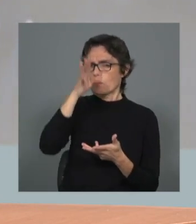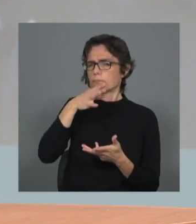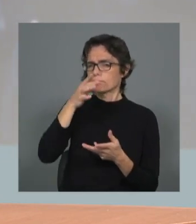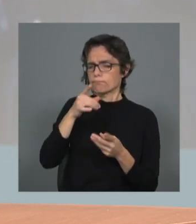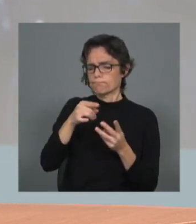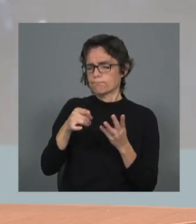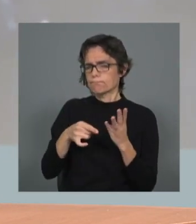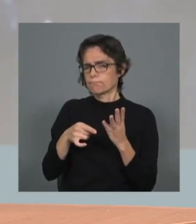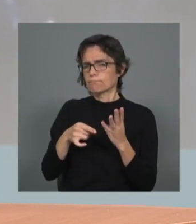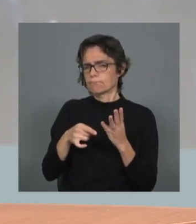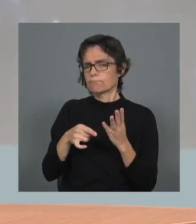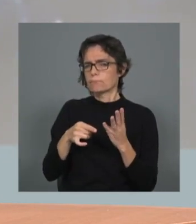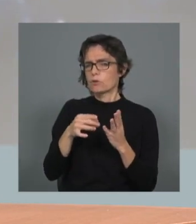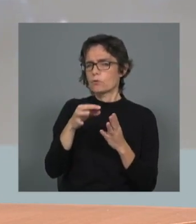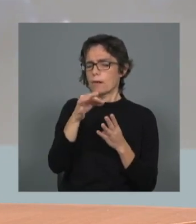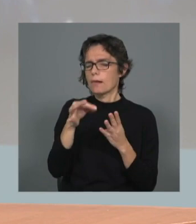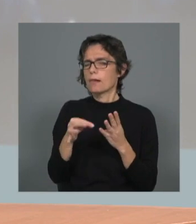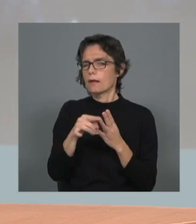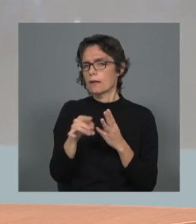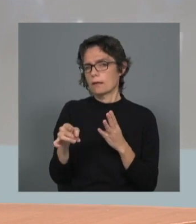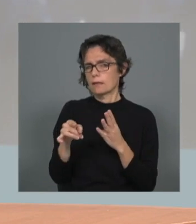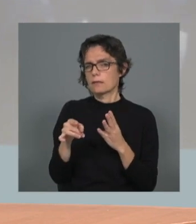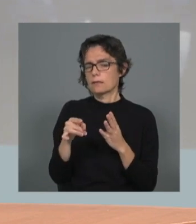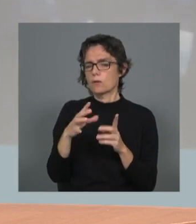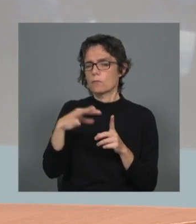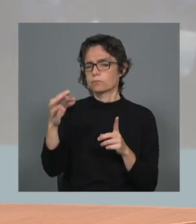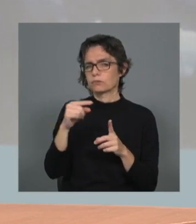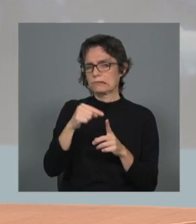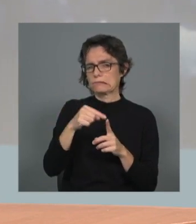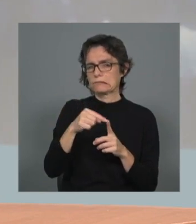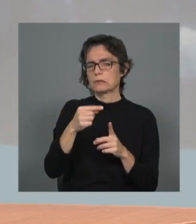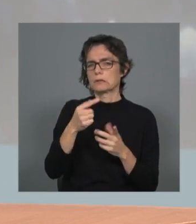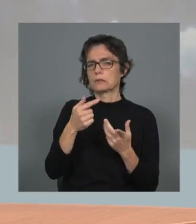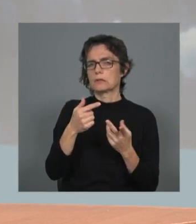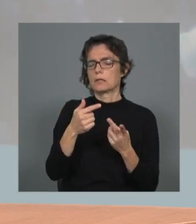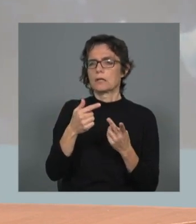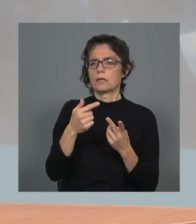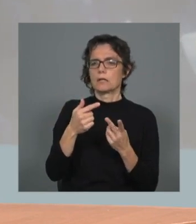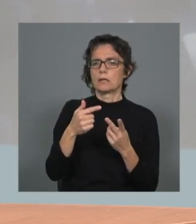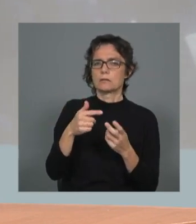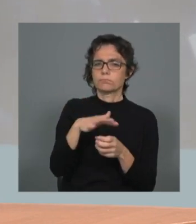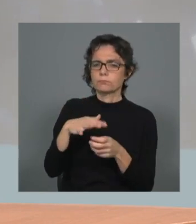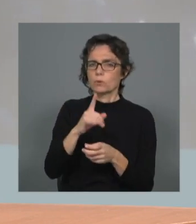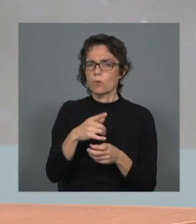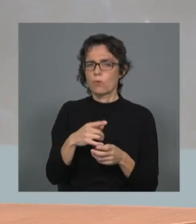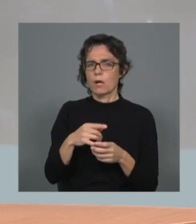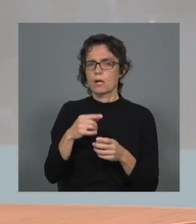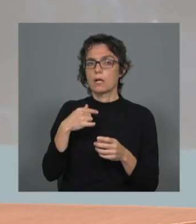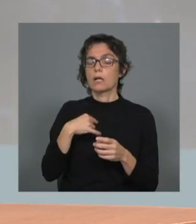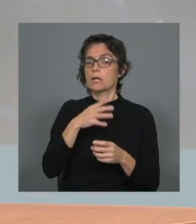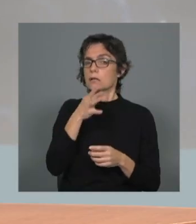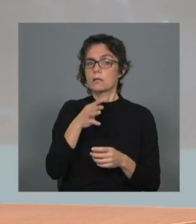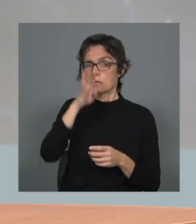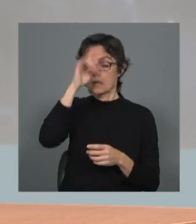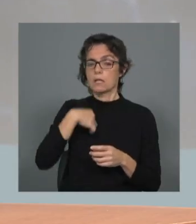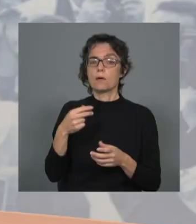mas imediatamente, tanto nesse encontro como depois com a comunidade católica, vai ao âmago da questão, e ele diz: eu estou aqui para falar ao Chipre, mas estou aqui para falar à